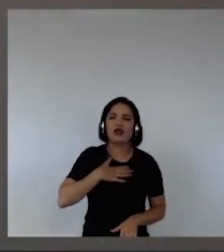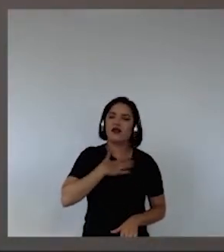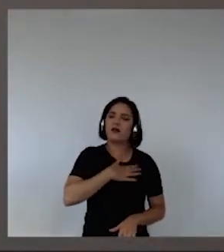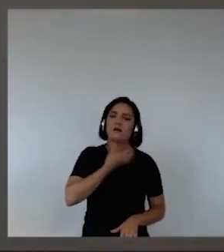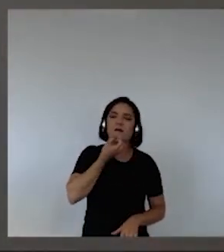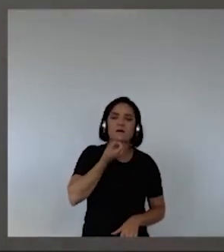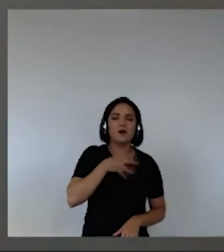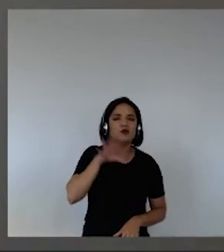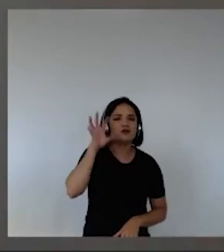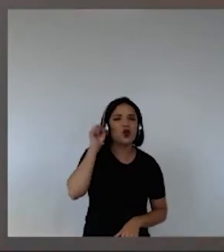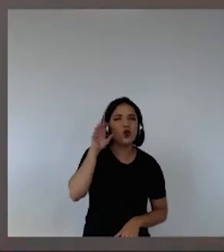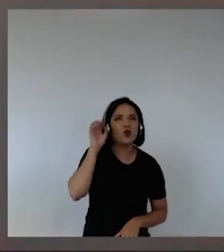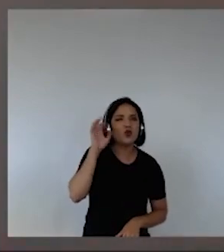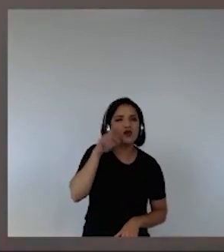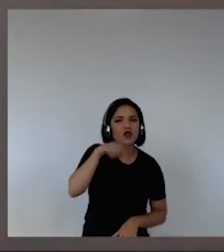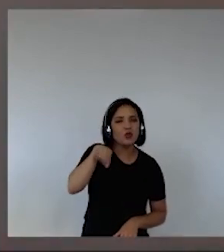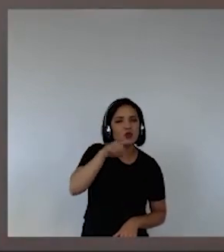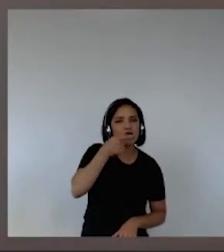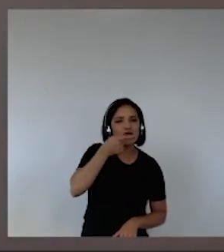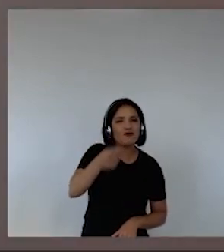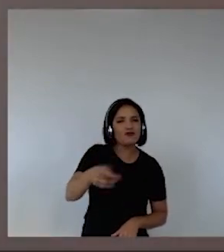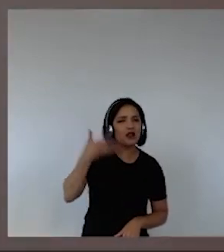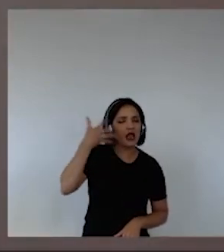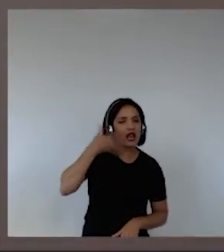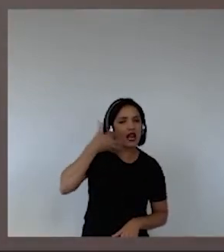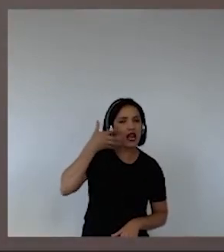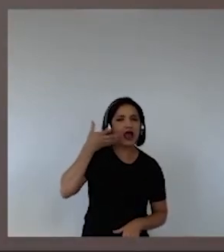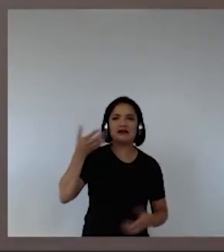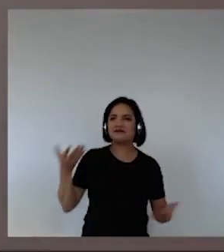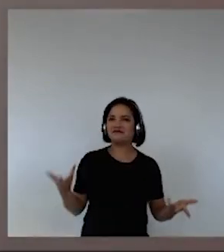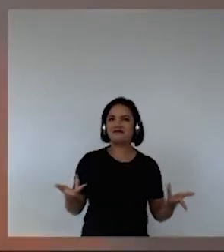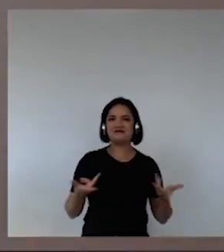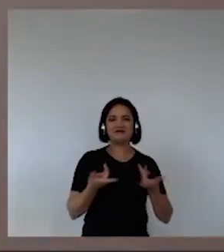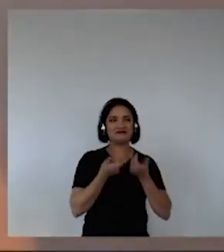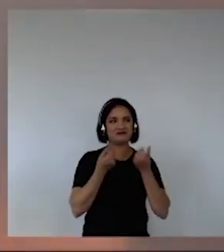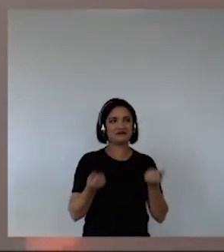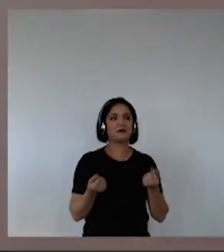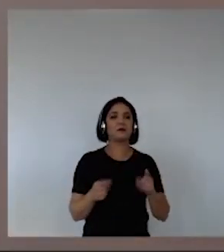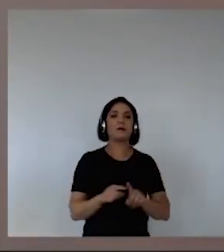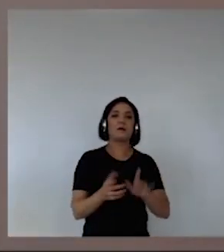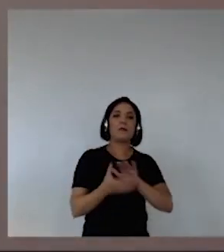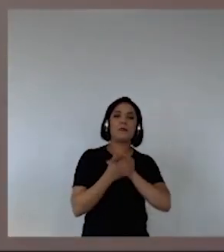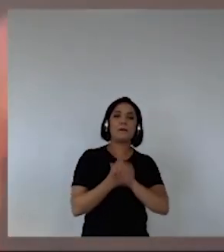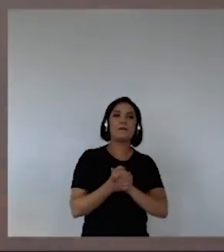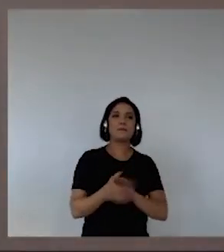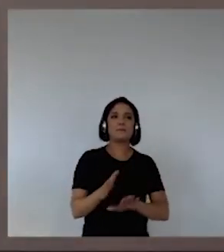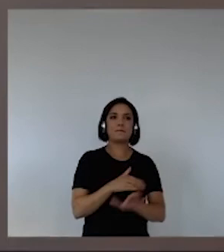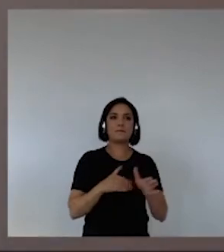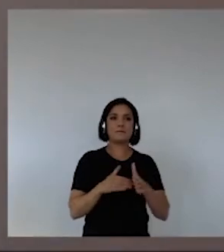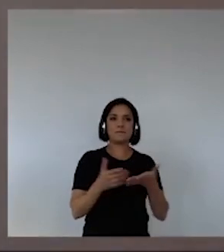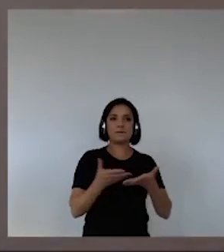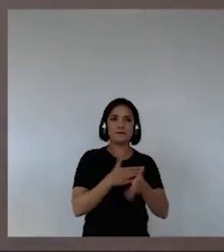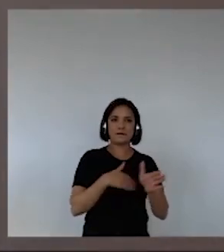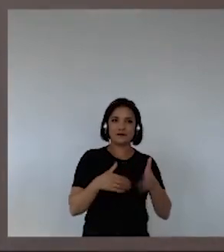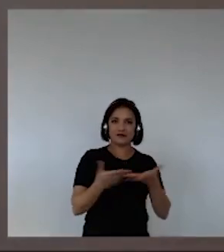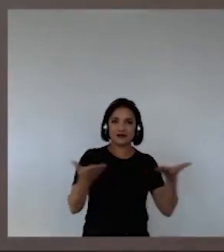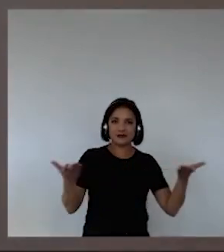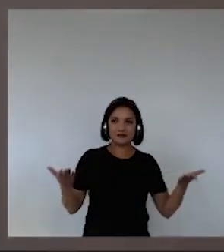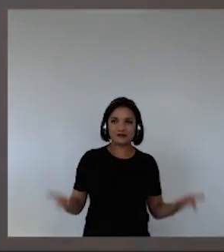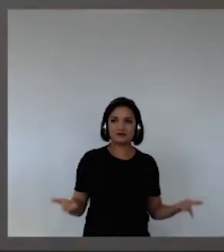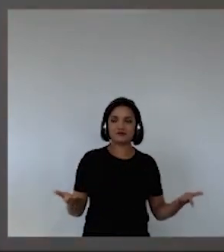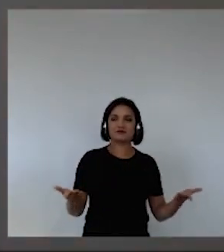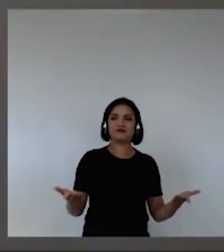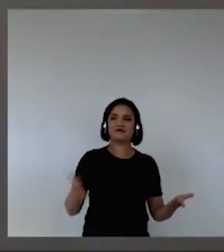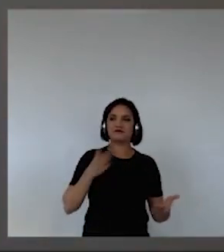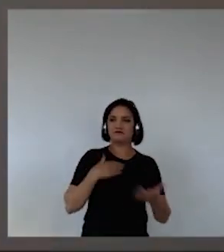ouvindo todos vocês falando, palestras maravilhosas, né? Quero cumprimentar a todos em nome do meu colega querido